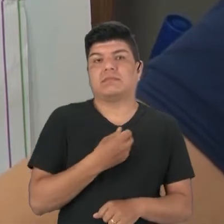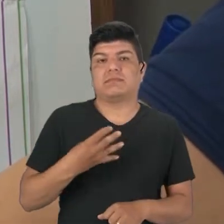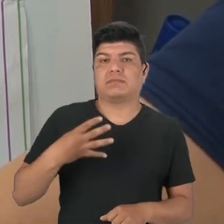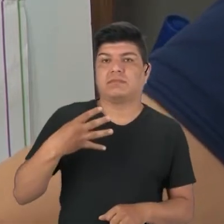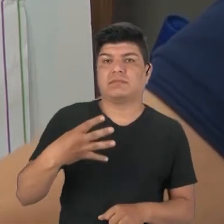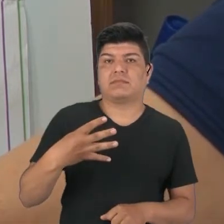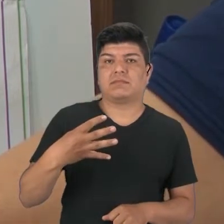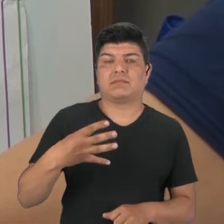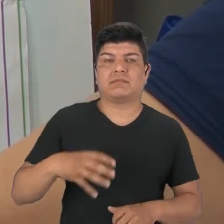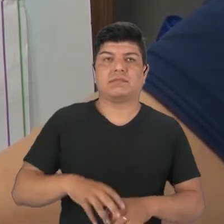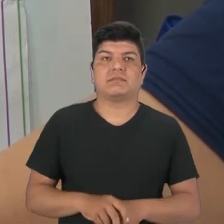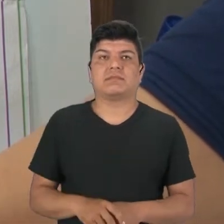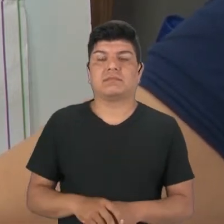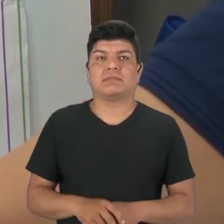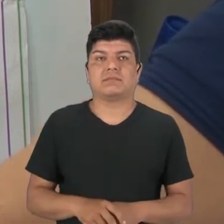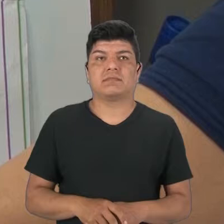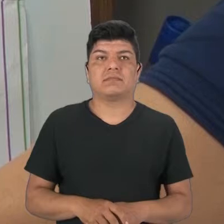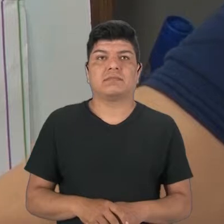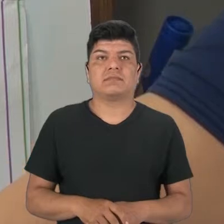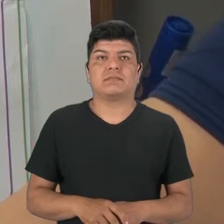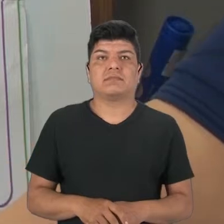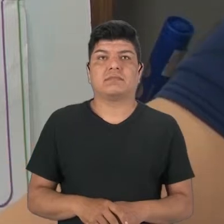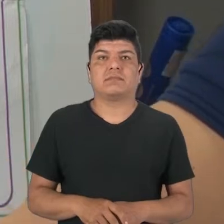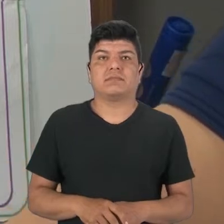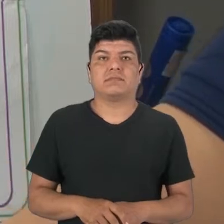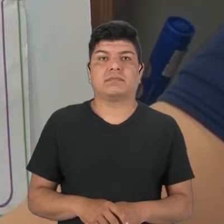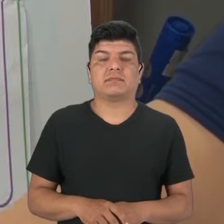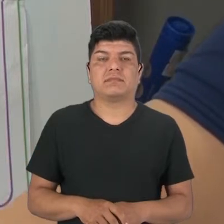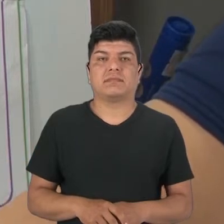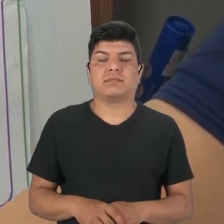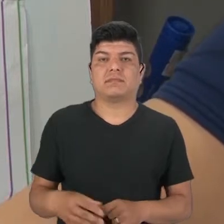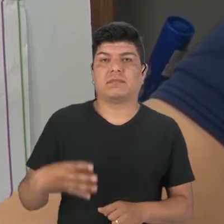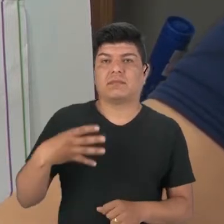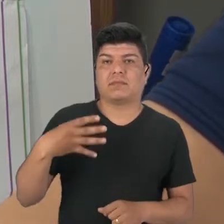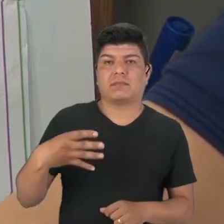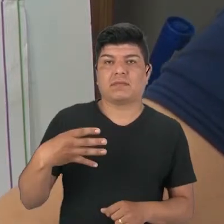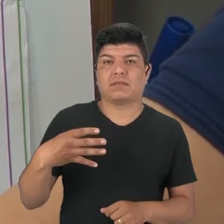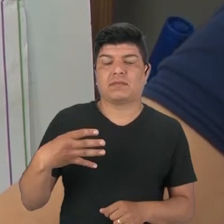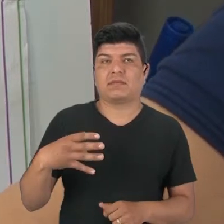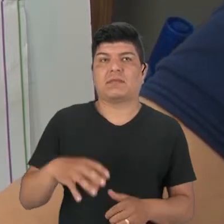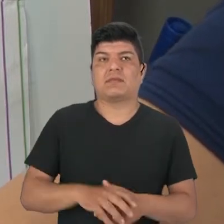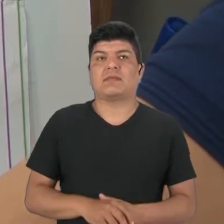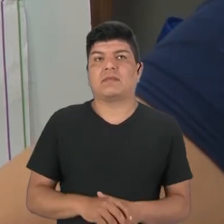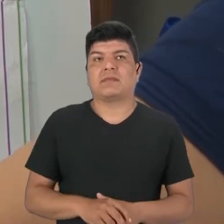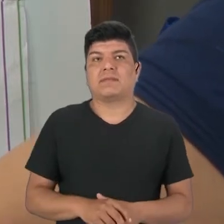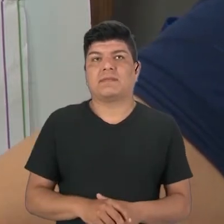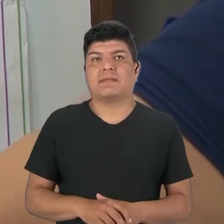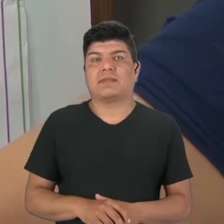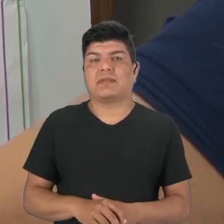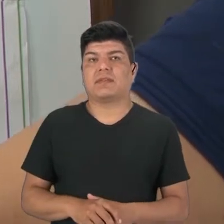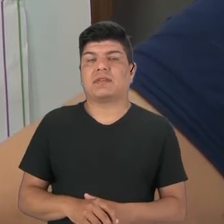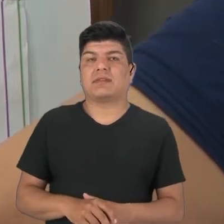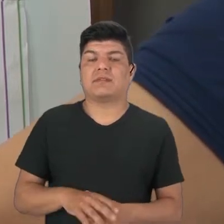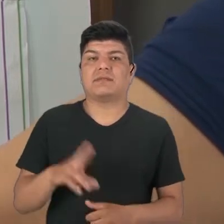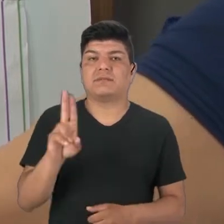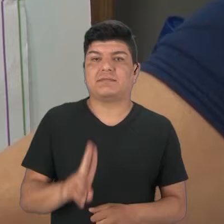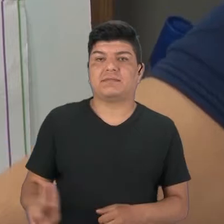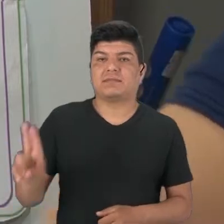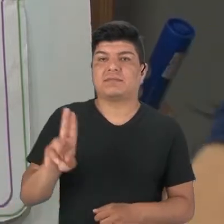4, ó. Exatamente no 4, tá? Então, 4 garis utilizam